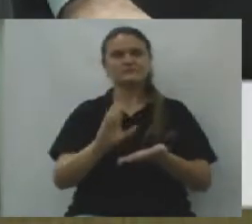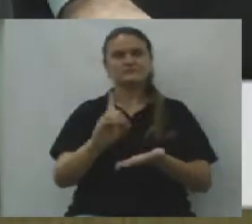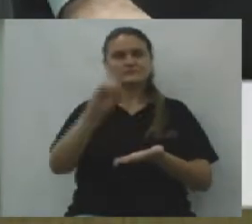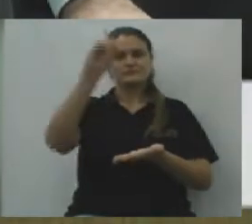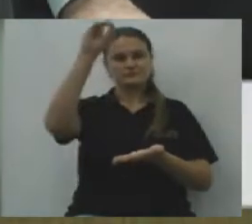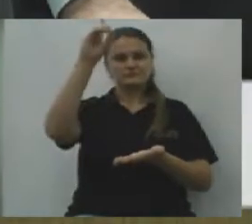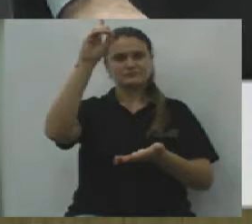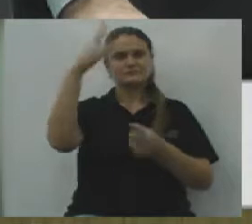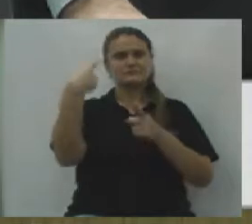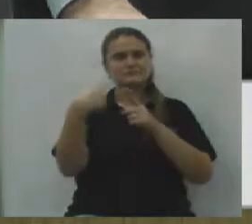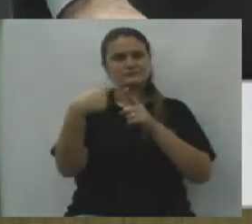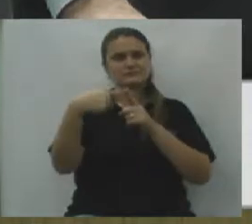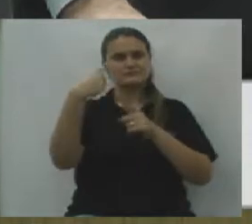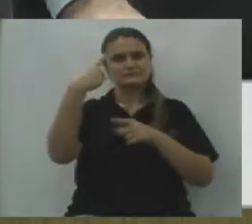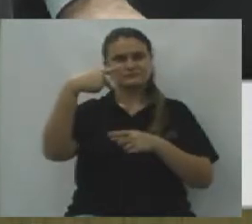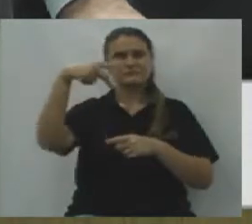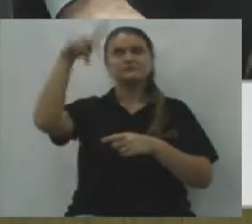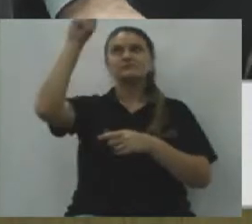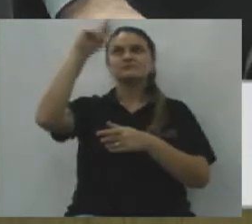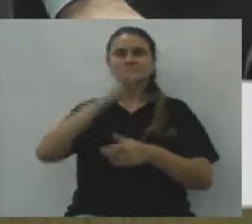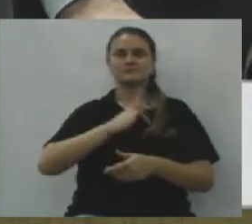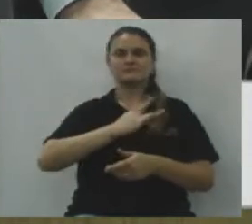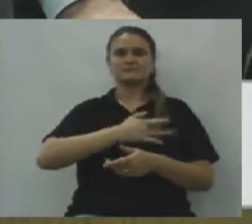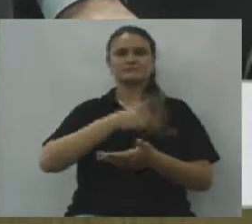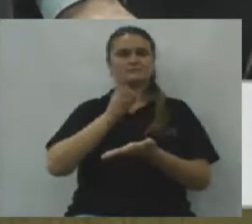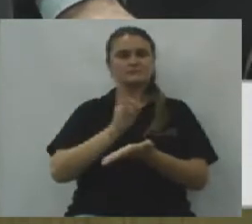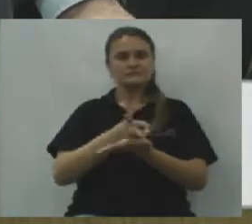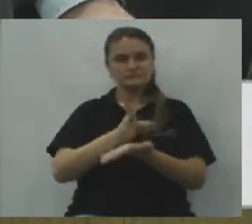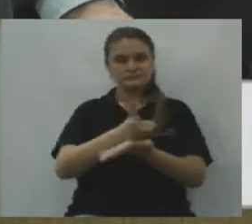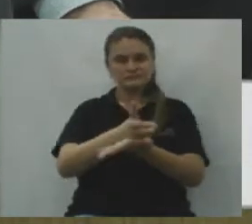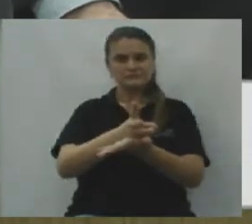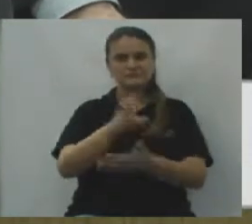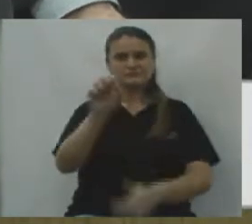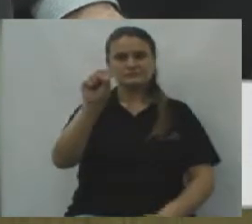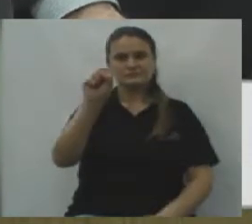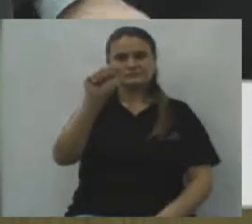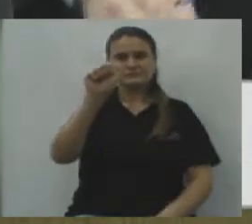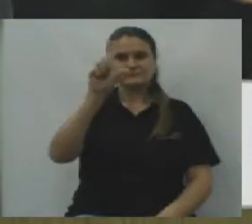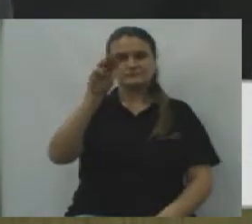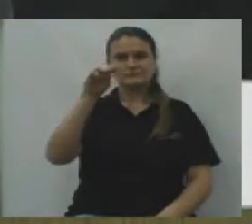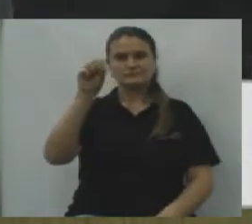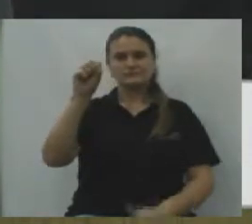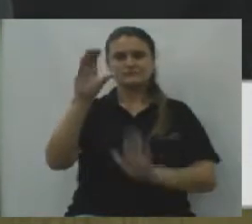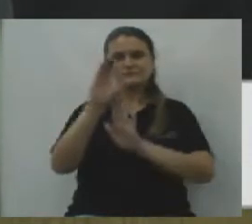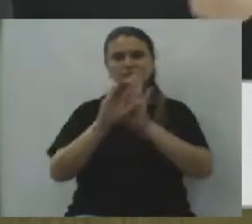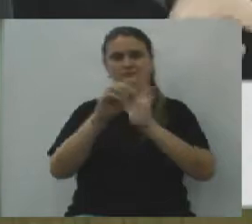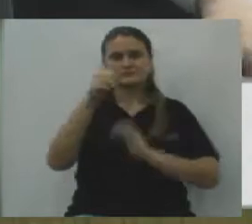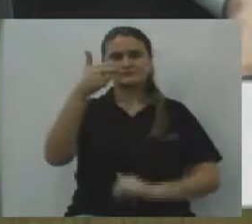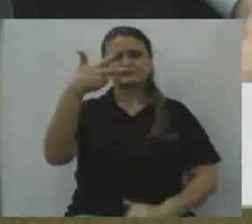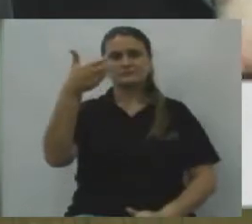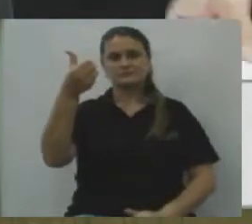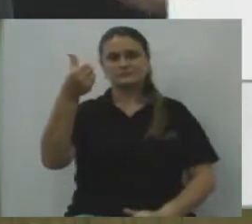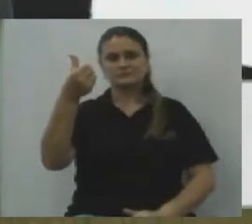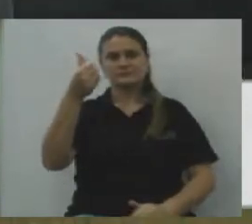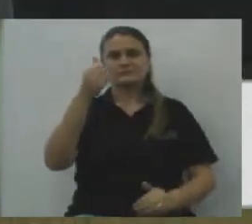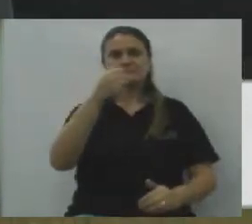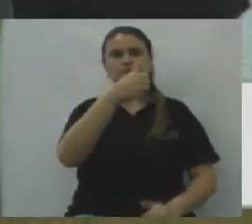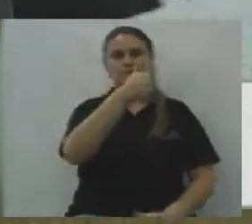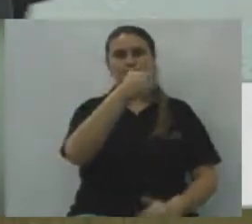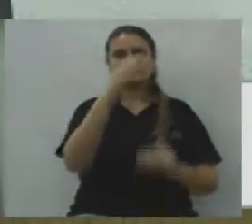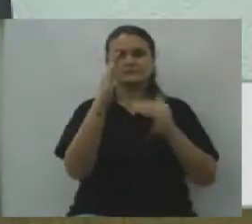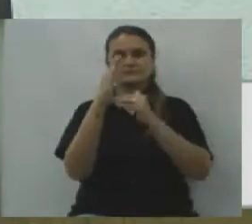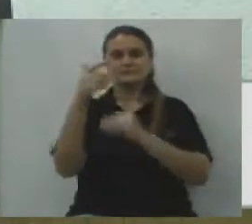deuses, porque a sua benignidade dura para sempre. Salmos, capítulo 136, versículos 1